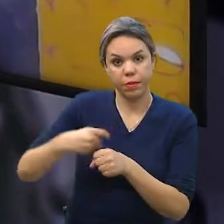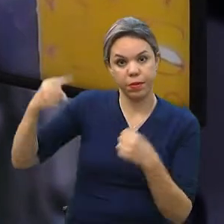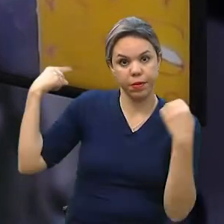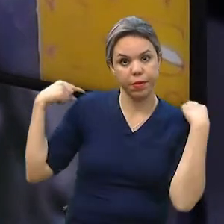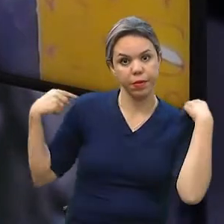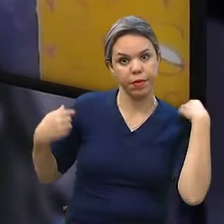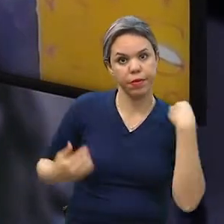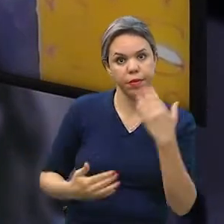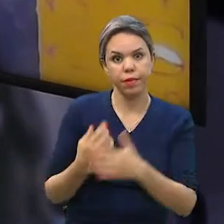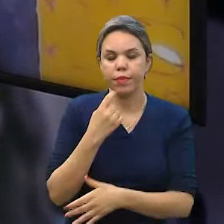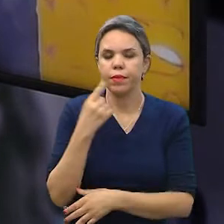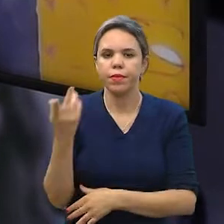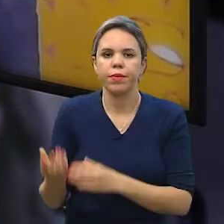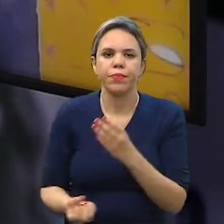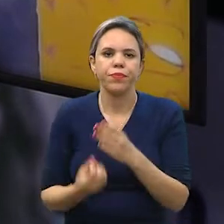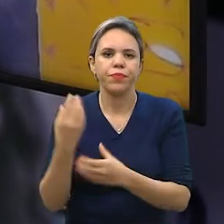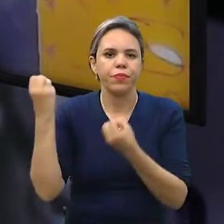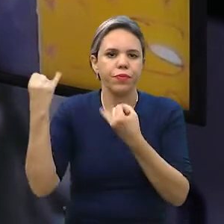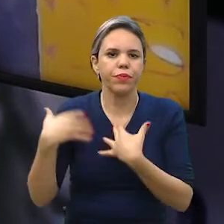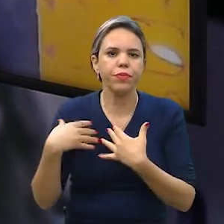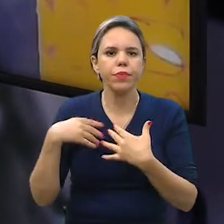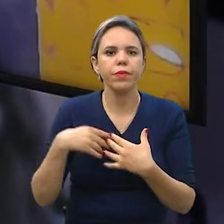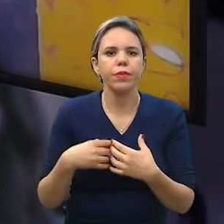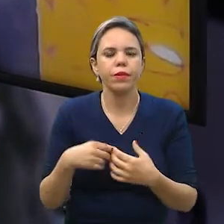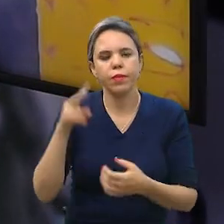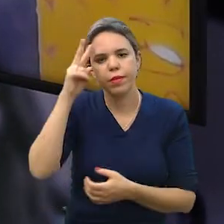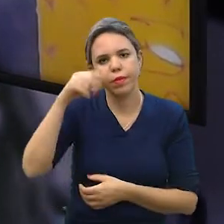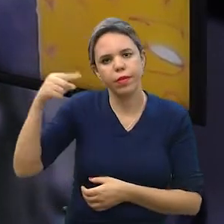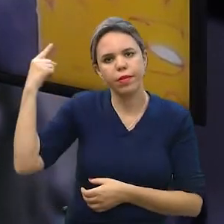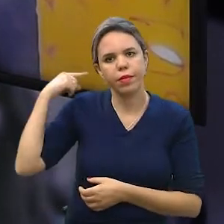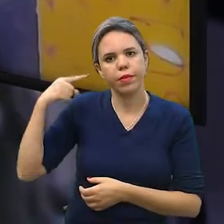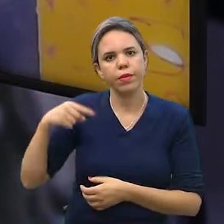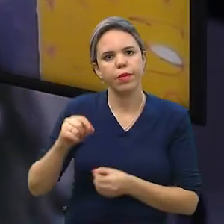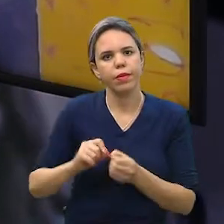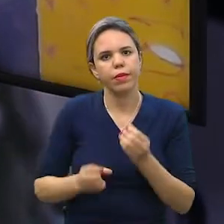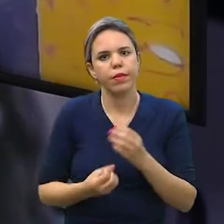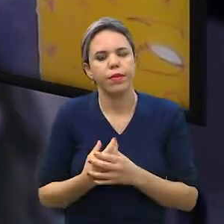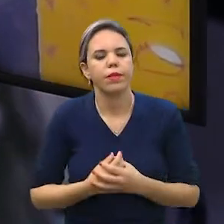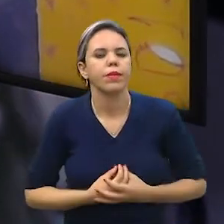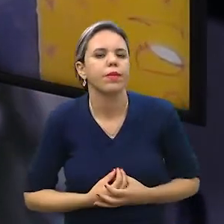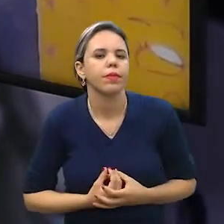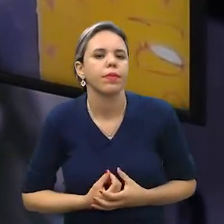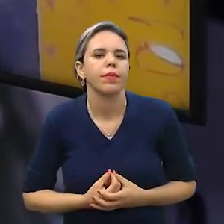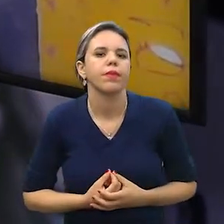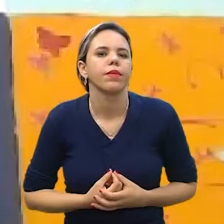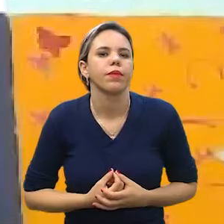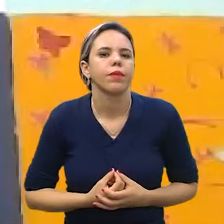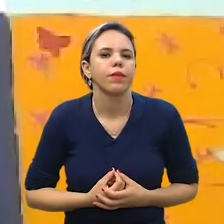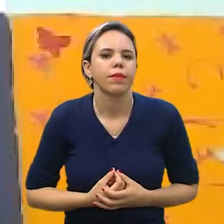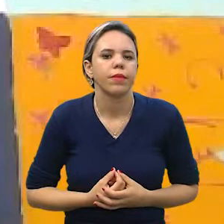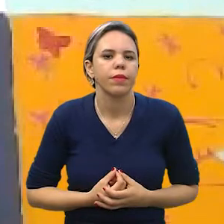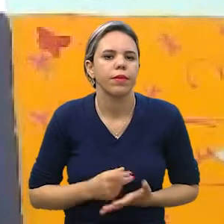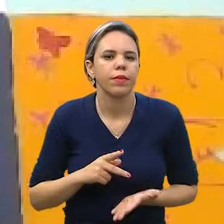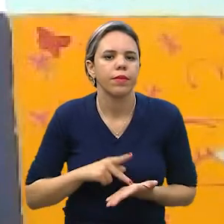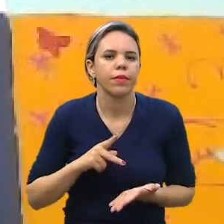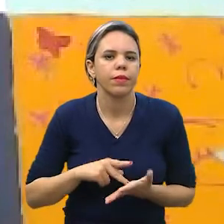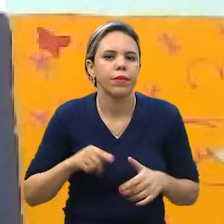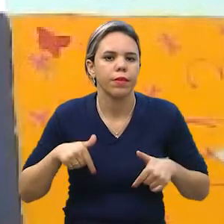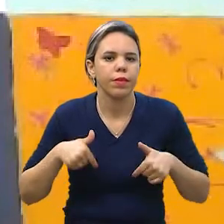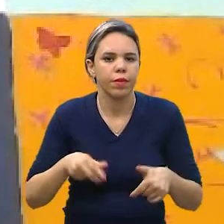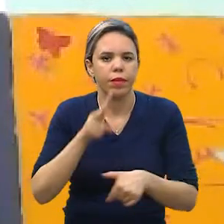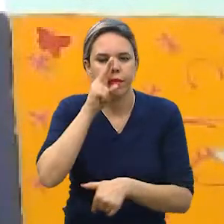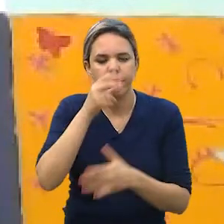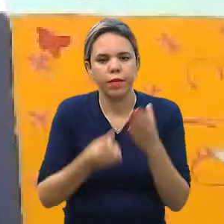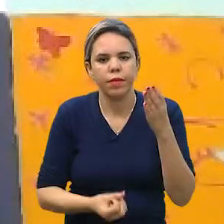anos aqui em Campinas. Conta um pouquinho, vamos rebobinar um pouquinho a fita, como é que ela surgiu? Na verdade, a Ação Forte,